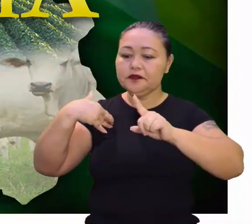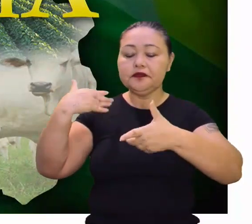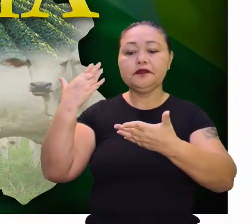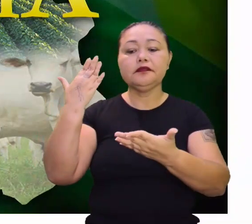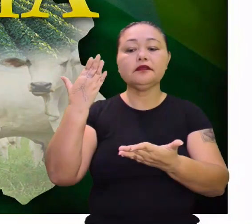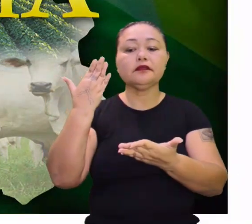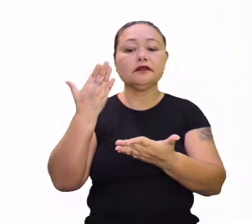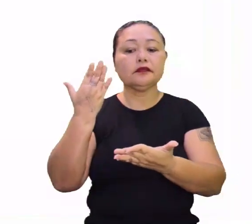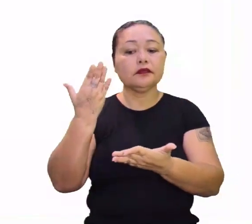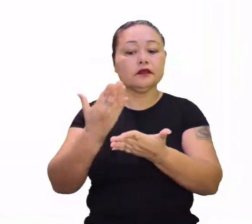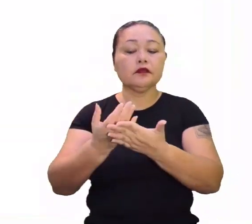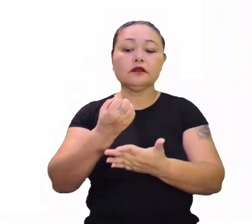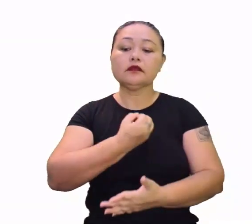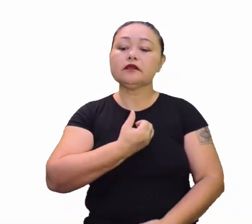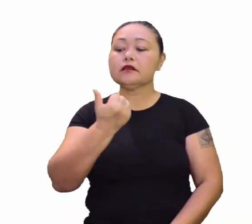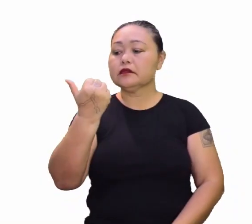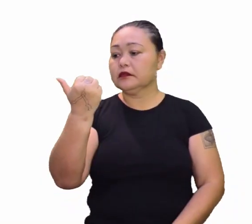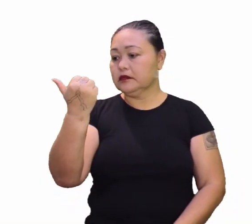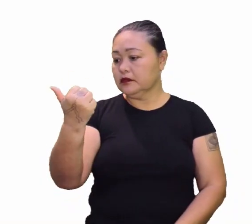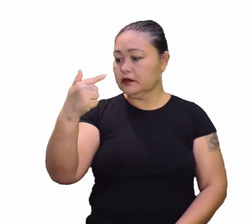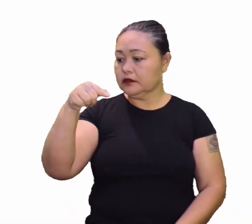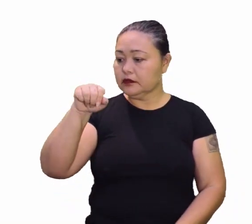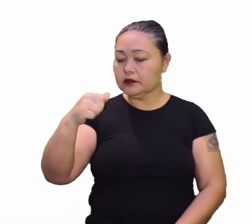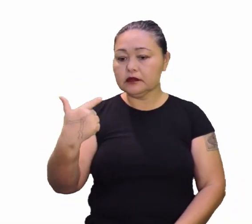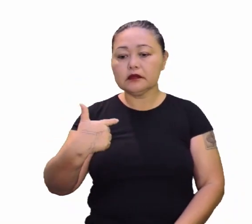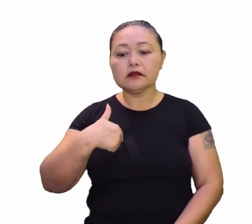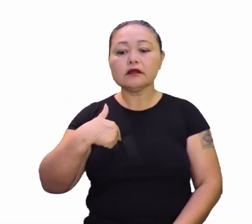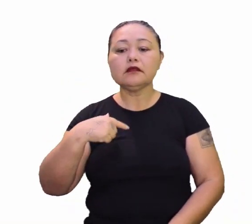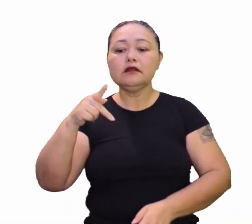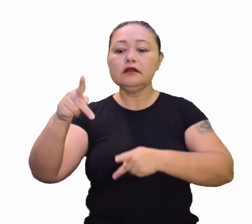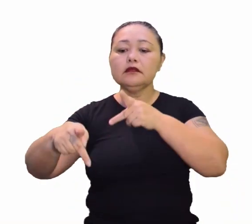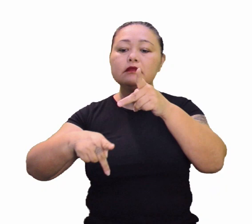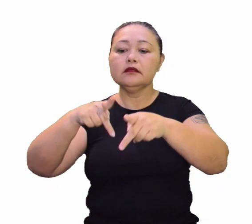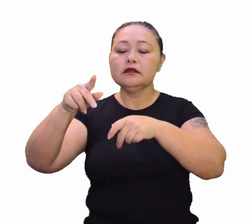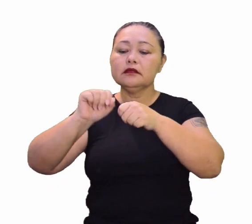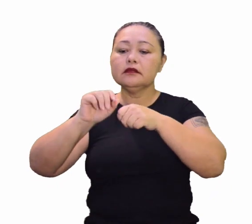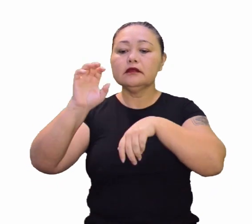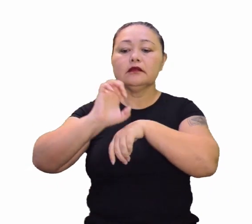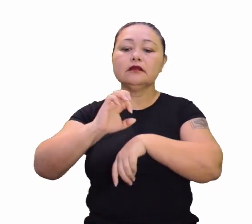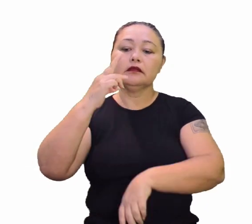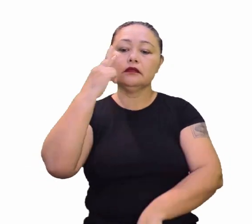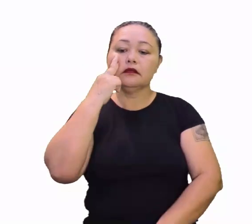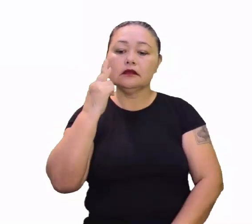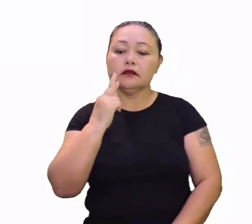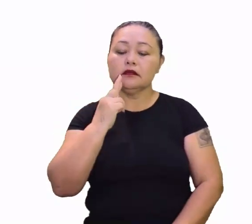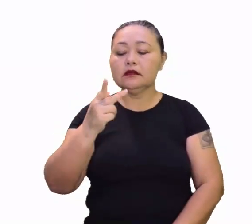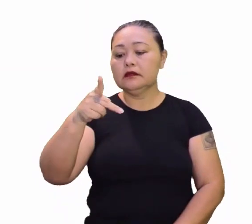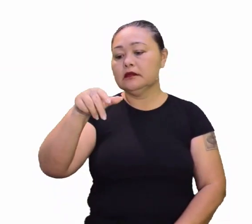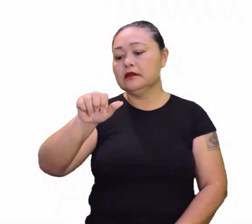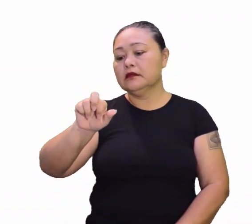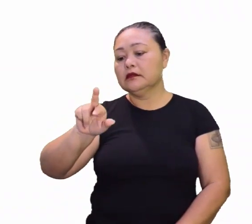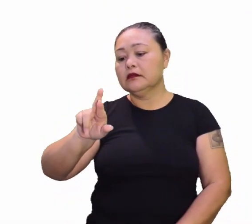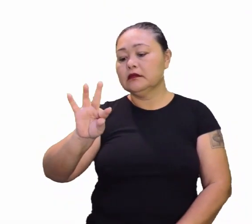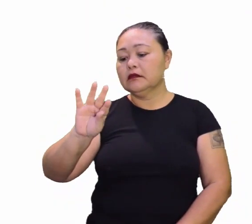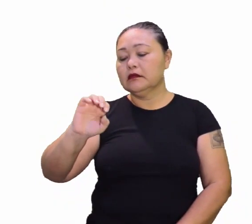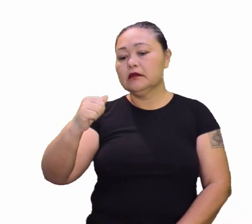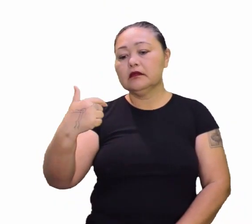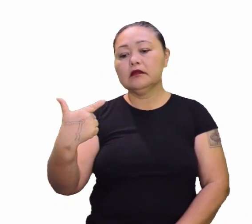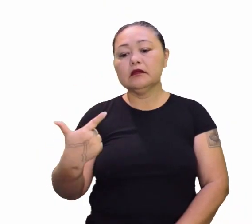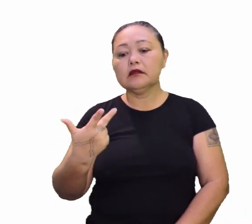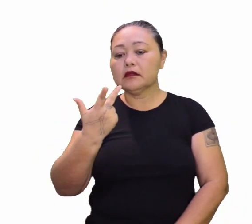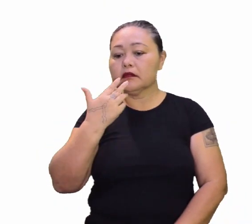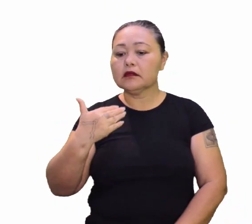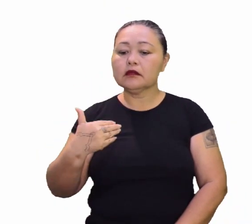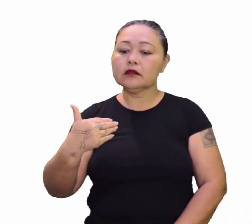Aula 17.2 sobre aspectos populacionais de Rondônia, parte 2. Iniciamos a aula falando sobre